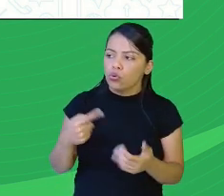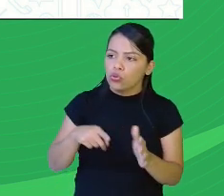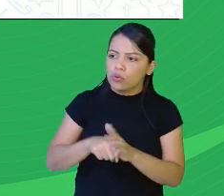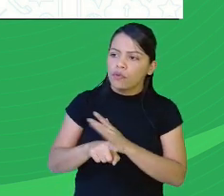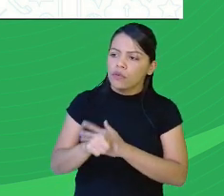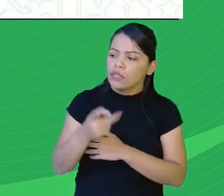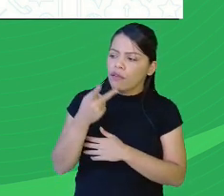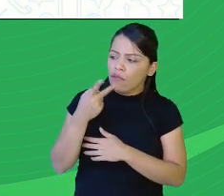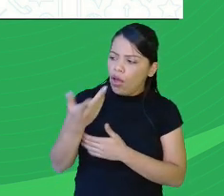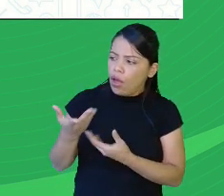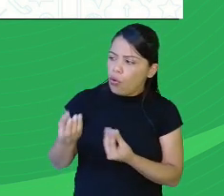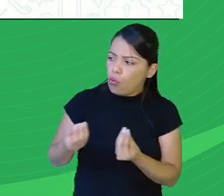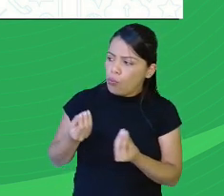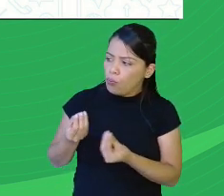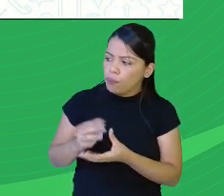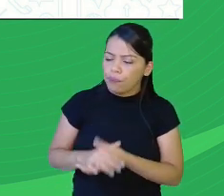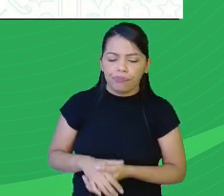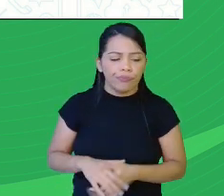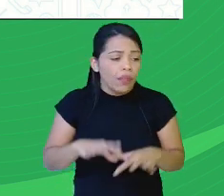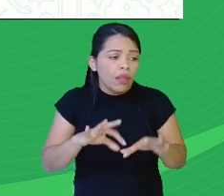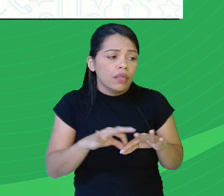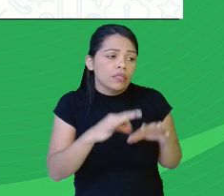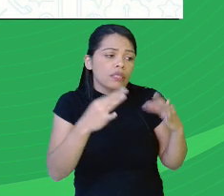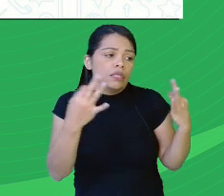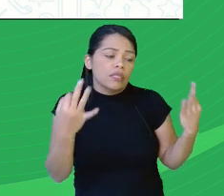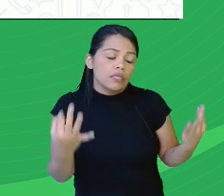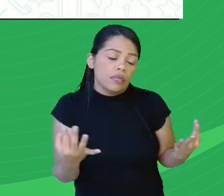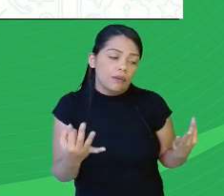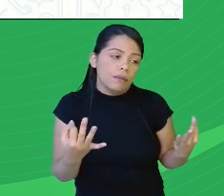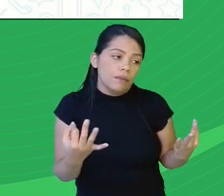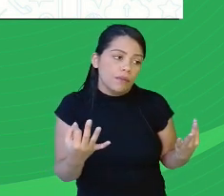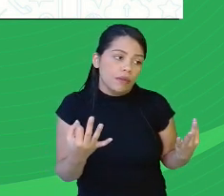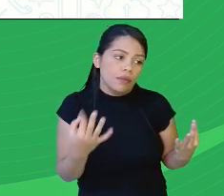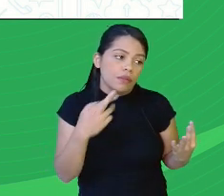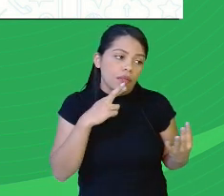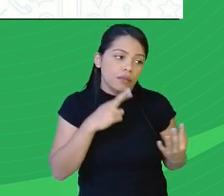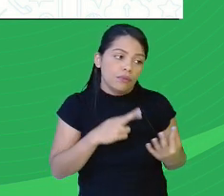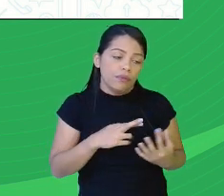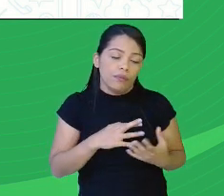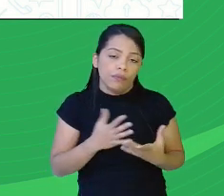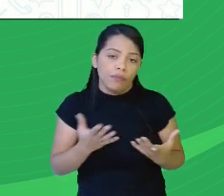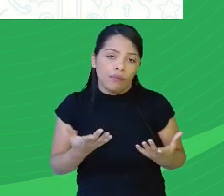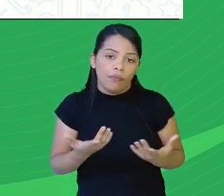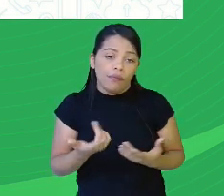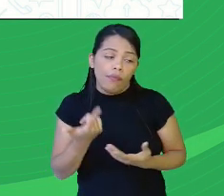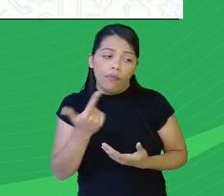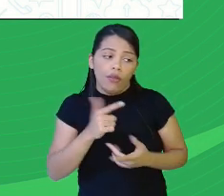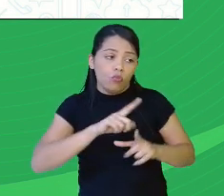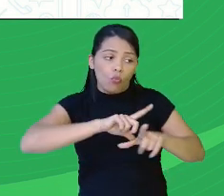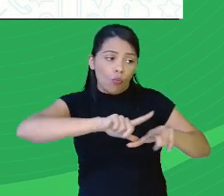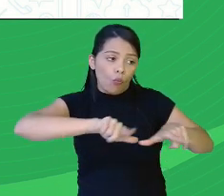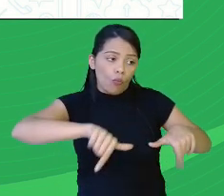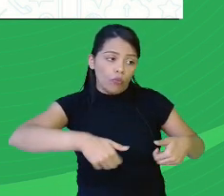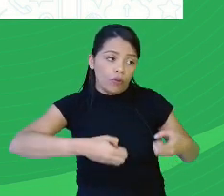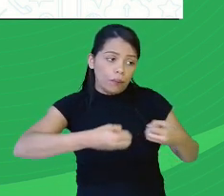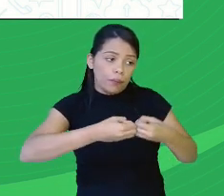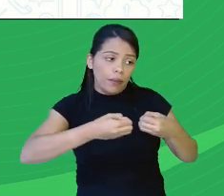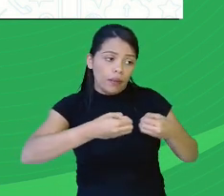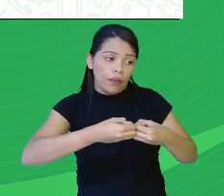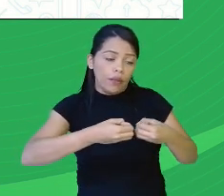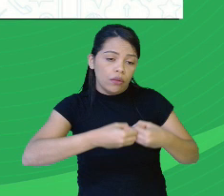dizer-nos como?" "É simples", respondeu o velho. Não havia ninguém ao seu